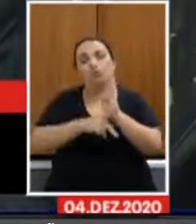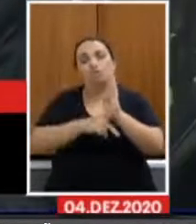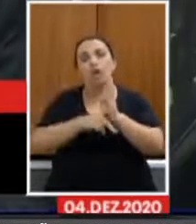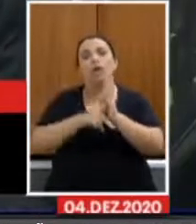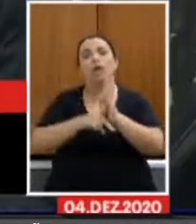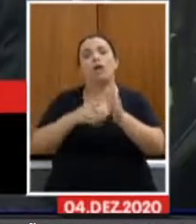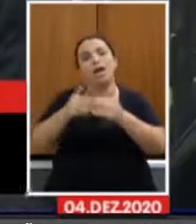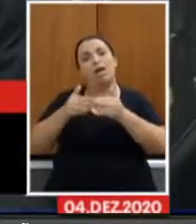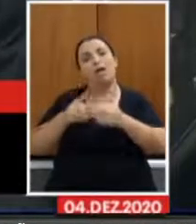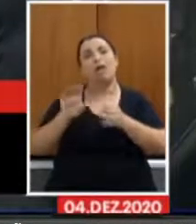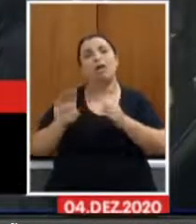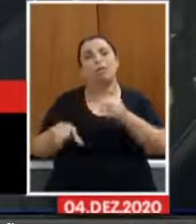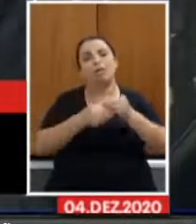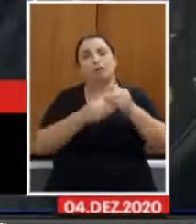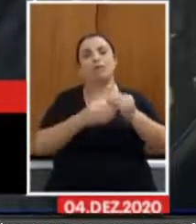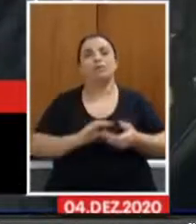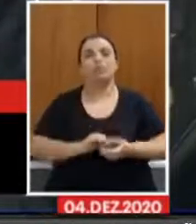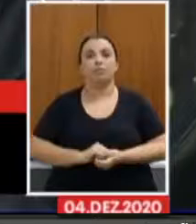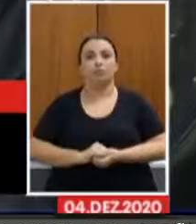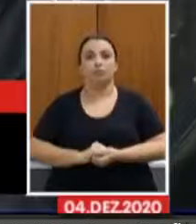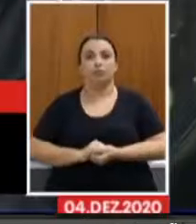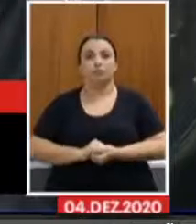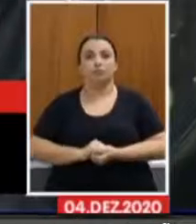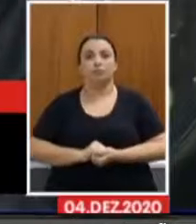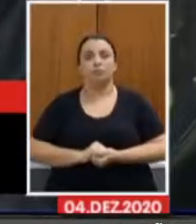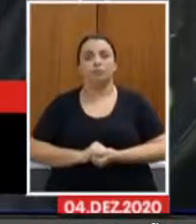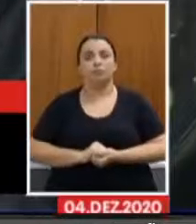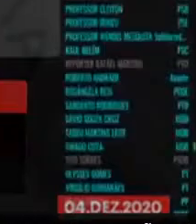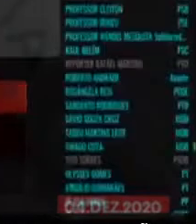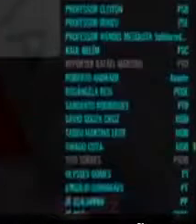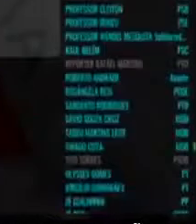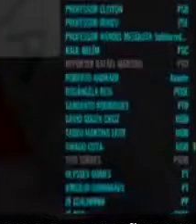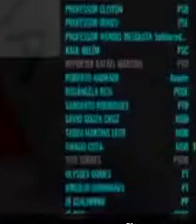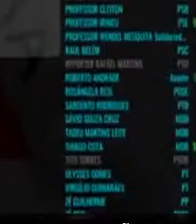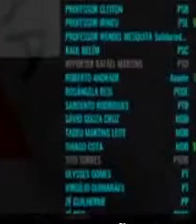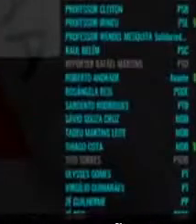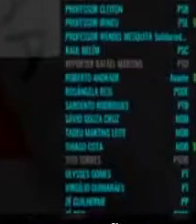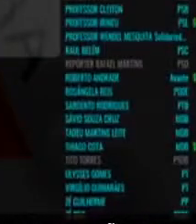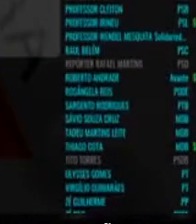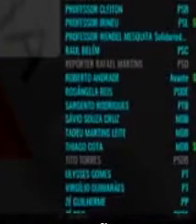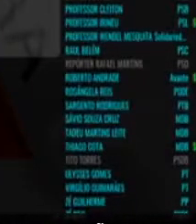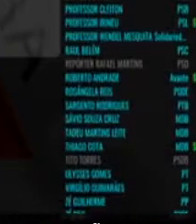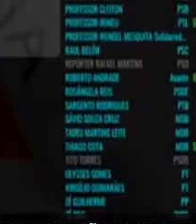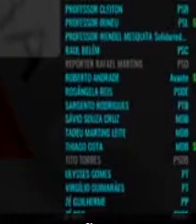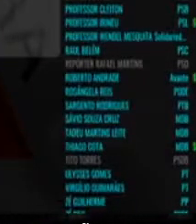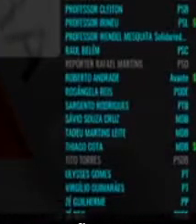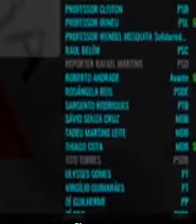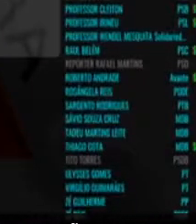votação.